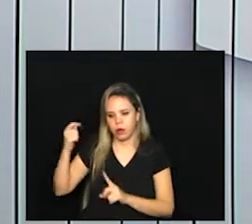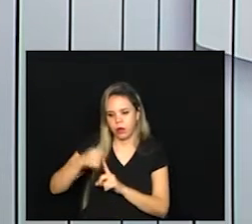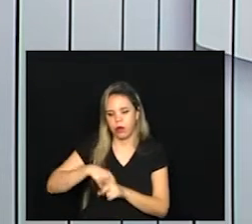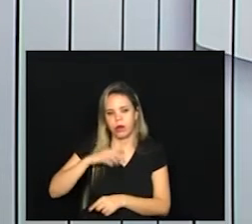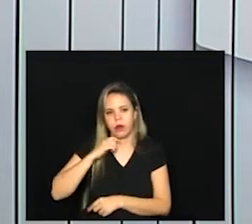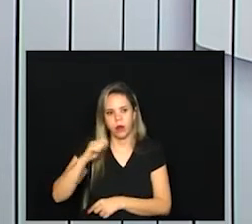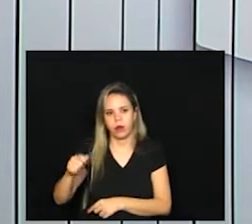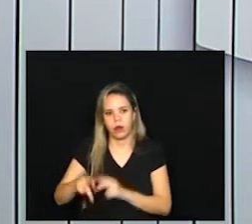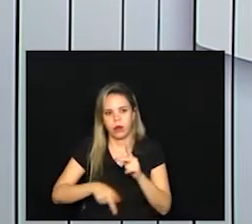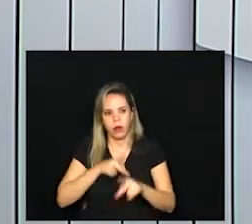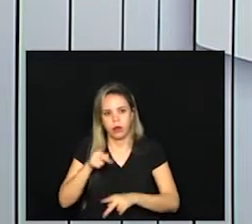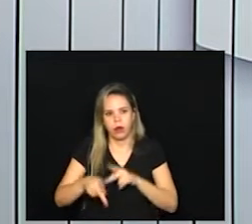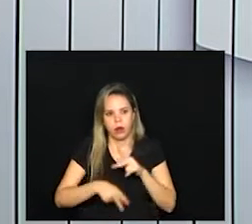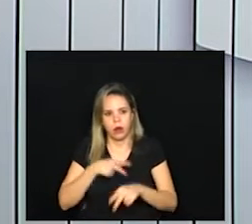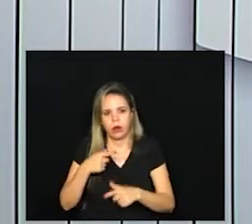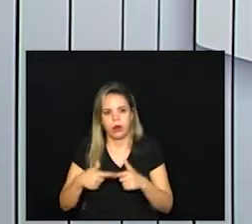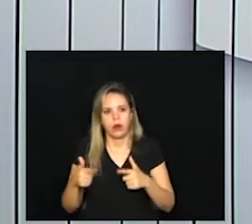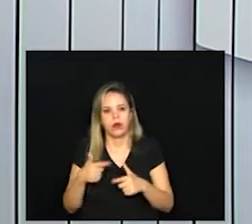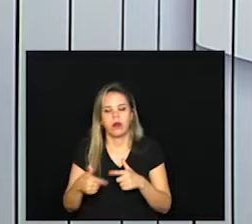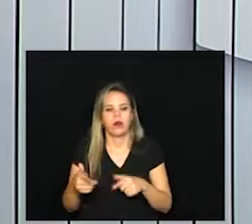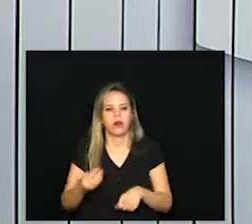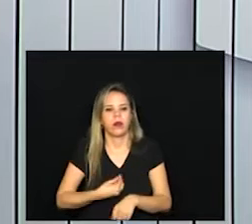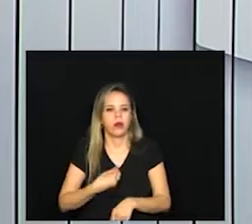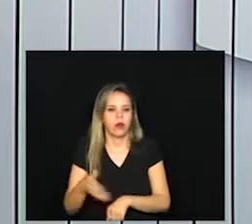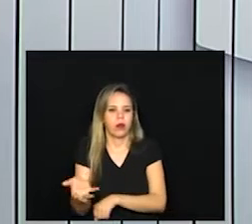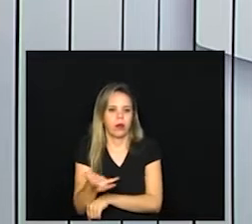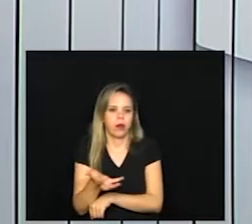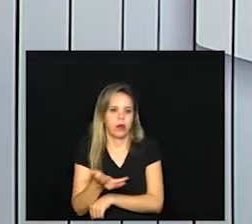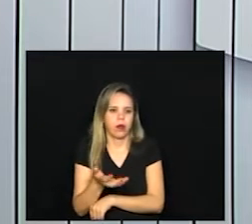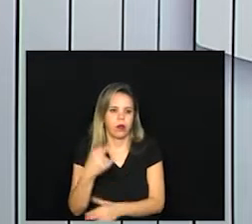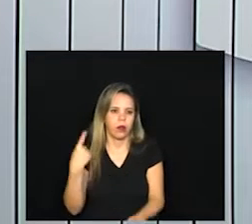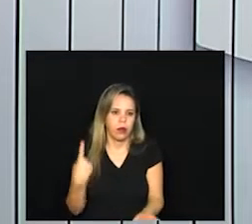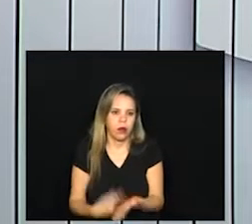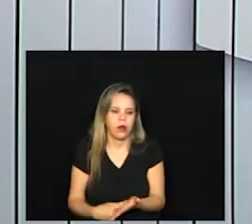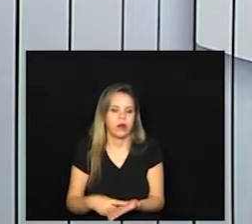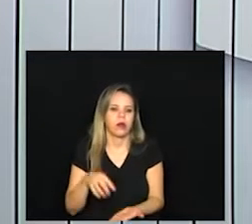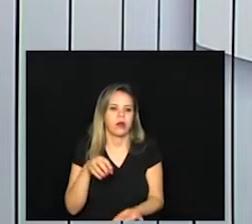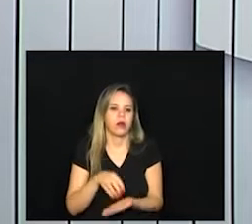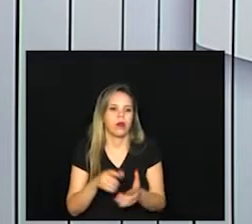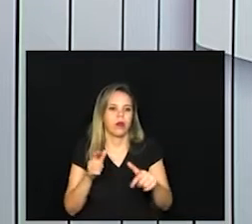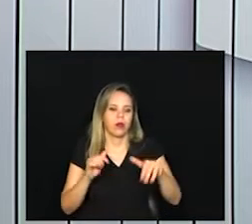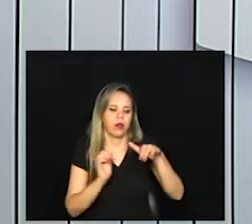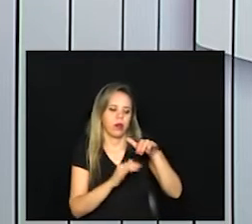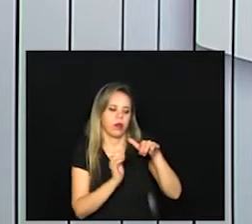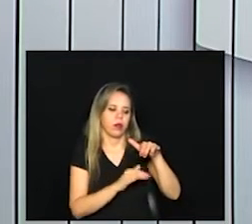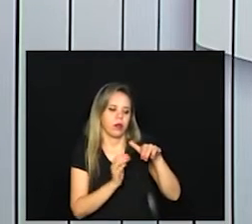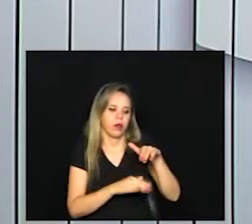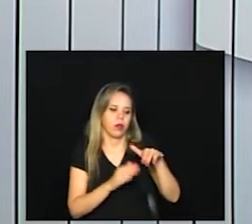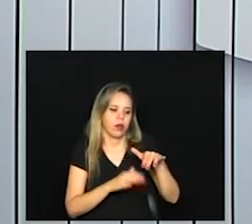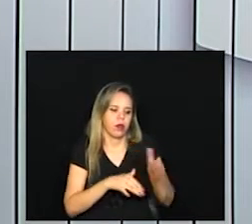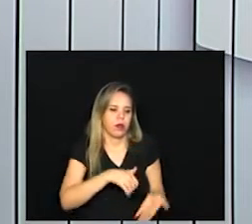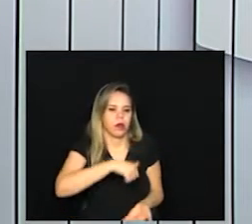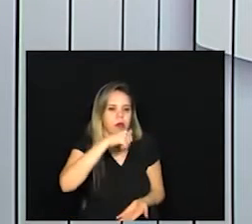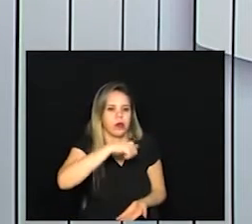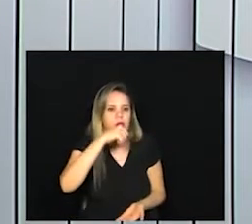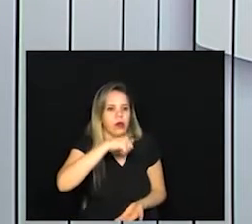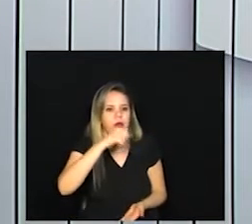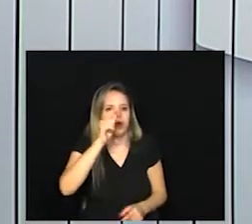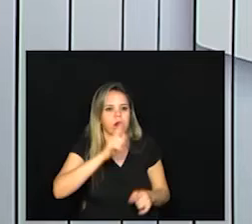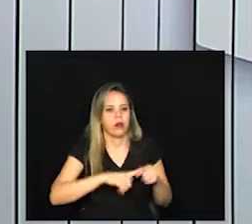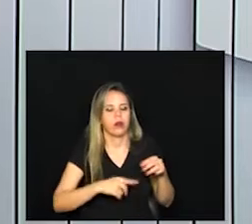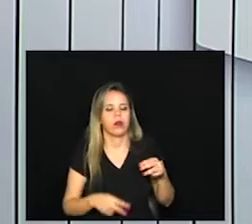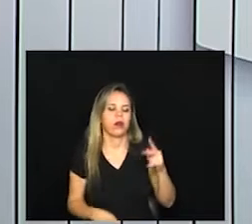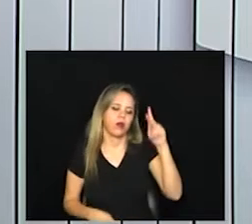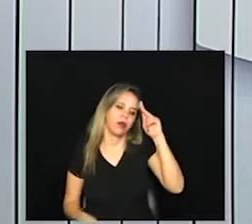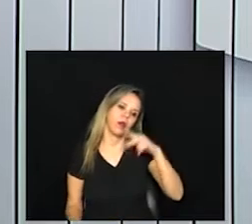abril, as pessoas em situação de rua podem contar com o bagageiro, que é um espaço para guardar os